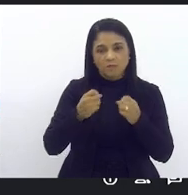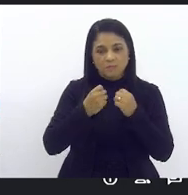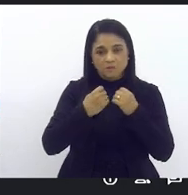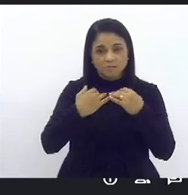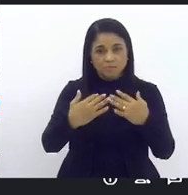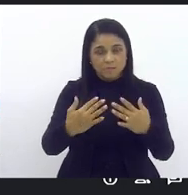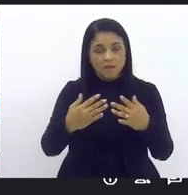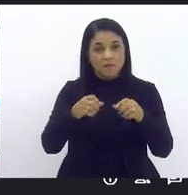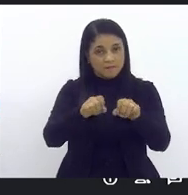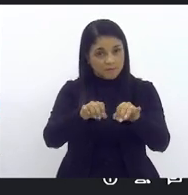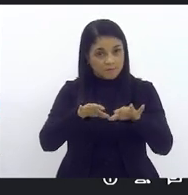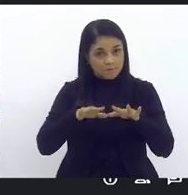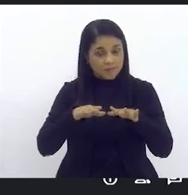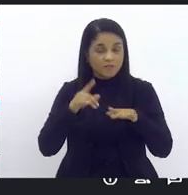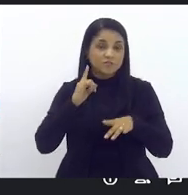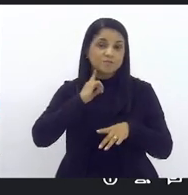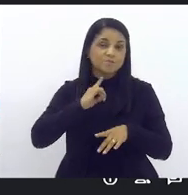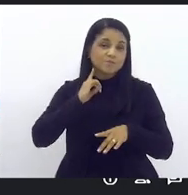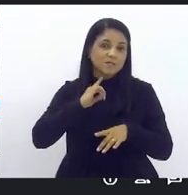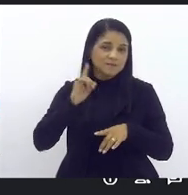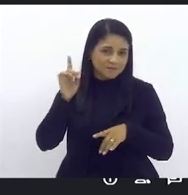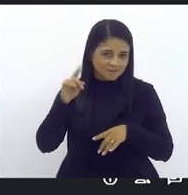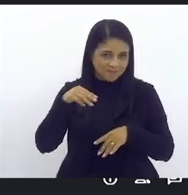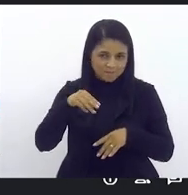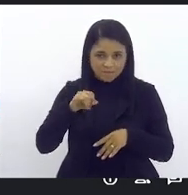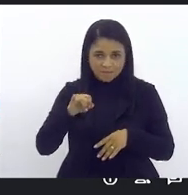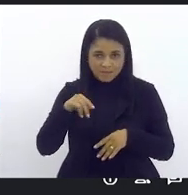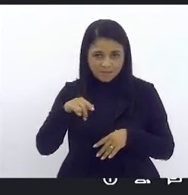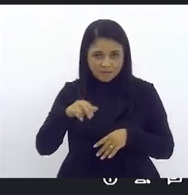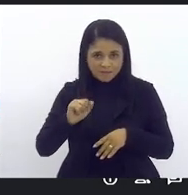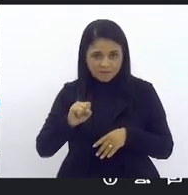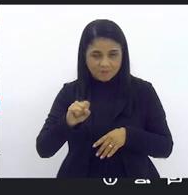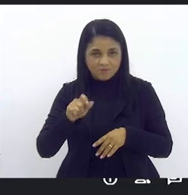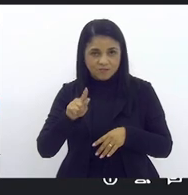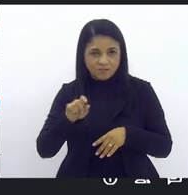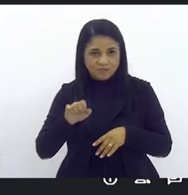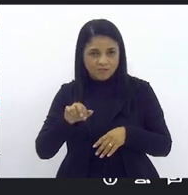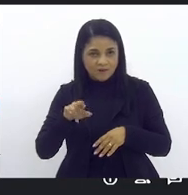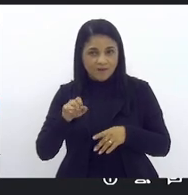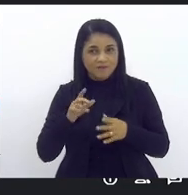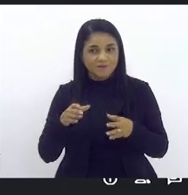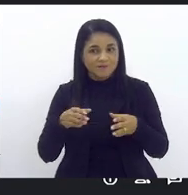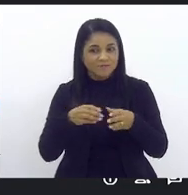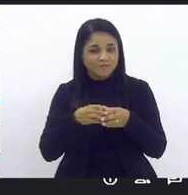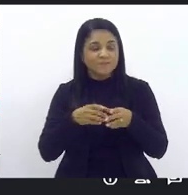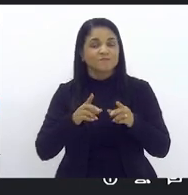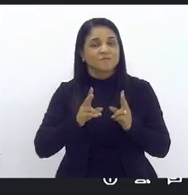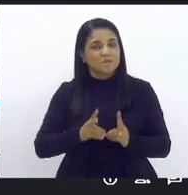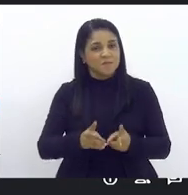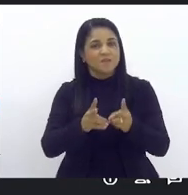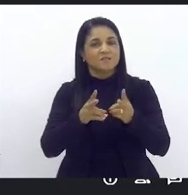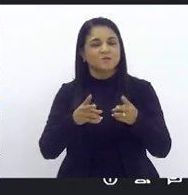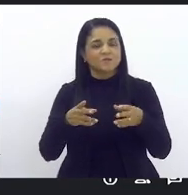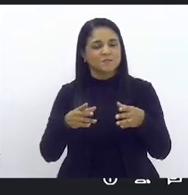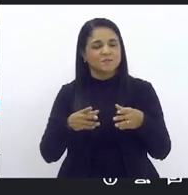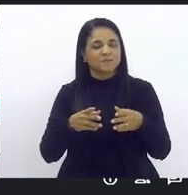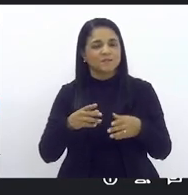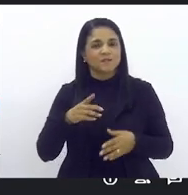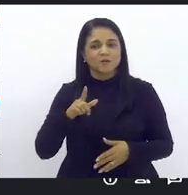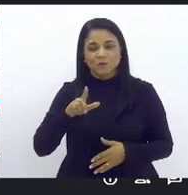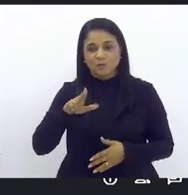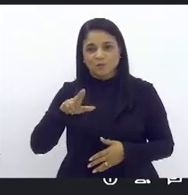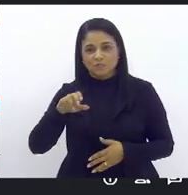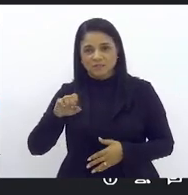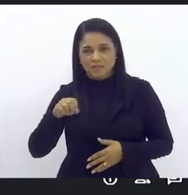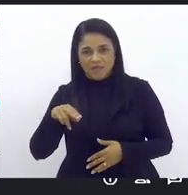Minas Gerais, né? E acho que a equipe está aqui de novo, a equipe que a deputada Luciene constituiu, né? Sou eu,